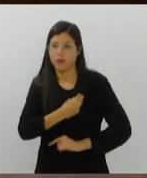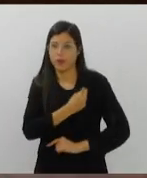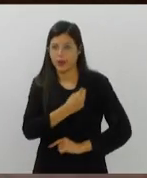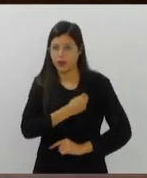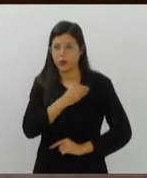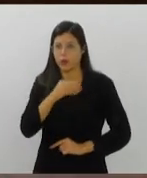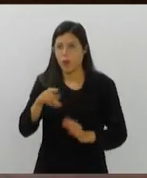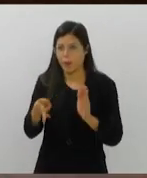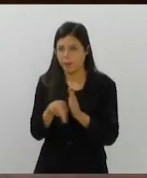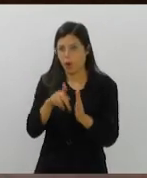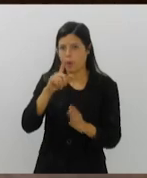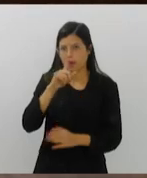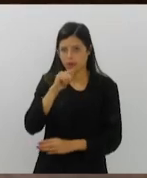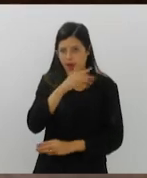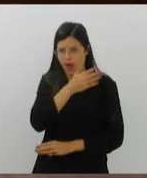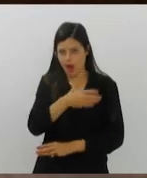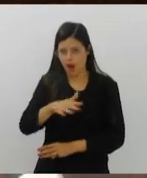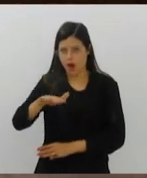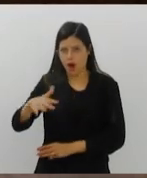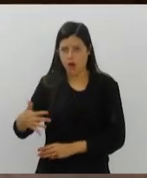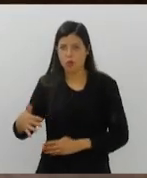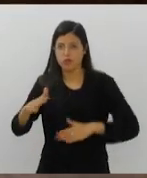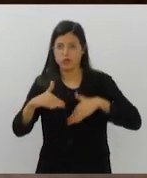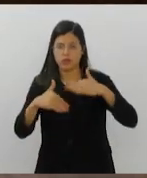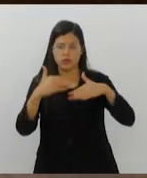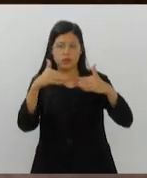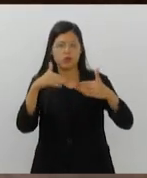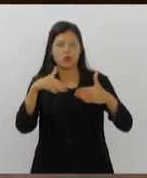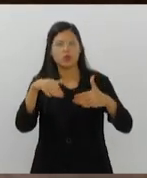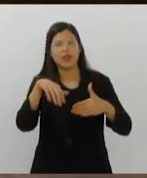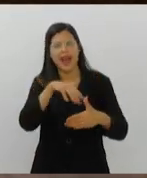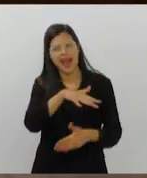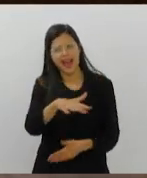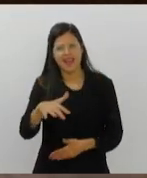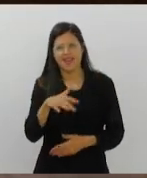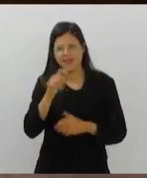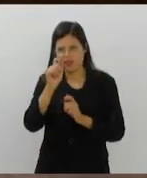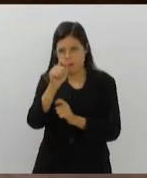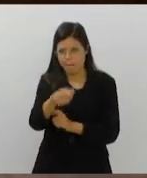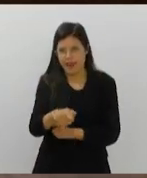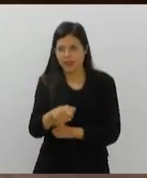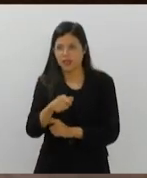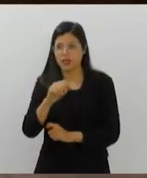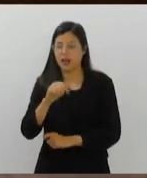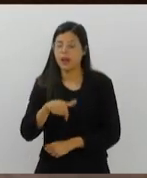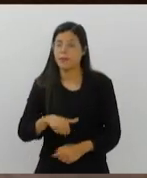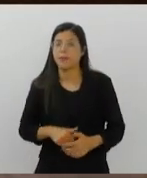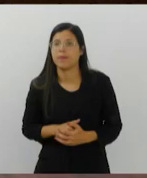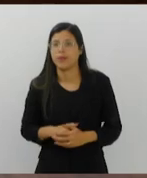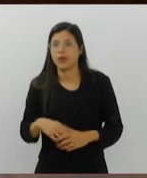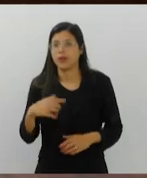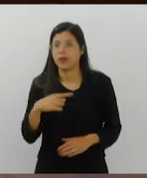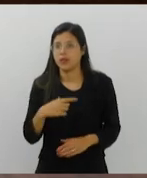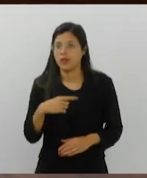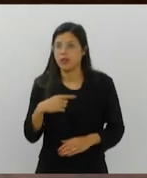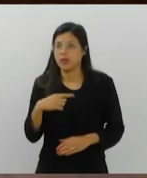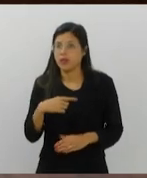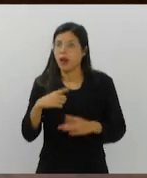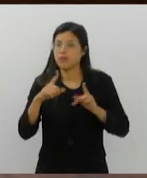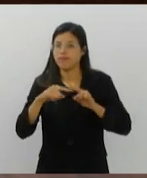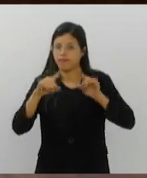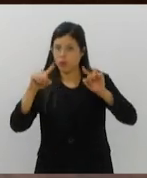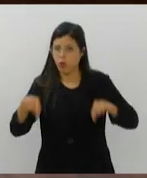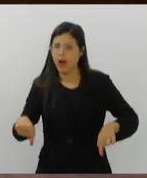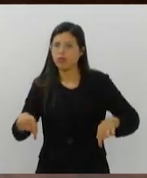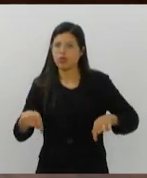o desenvolvimento do setor produtivo pesqueiro. A FIPERJ detém um corpo técnico